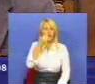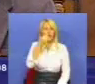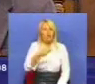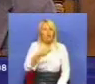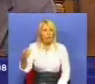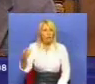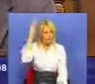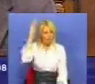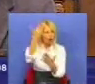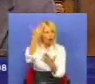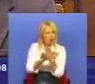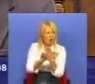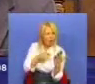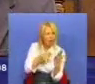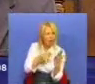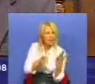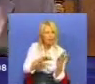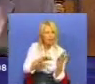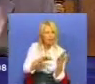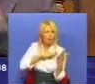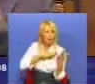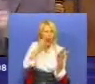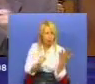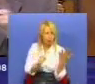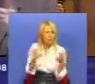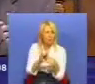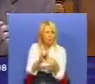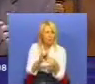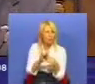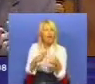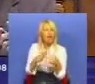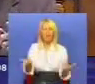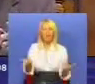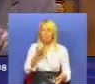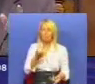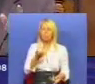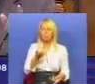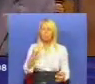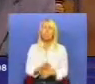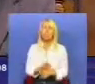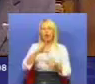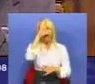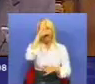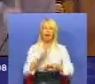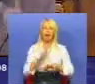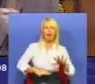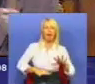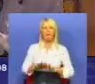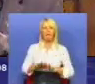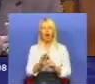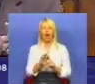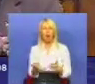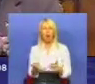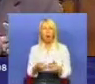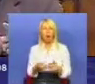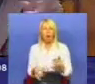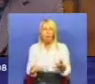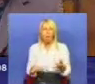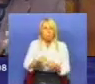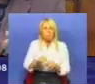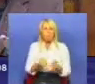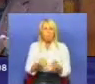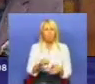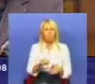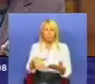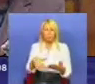Constitucional isto, Sr. Ministro. Eu percebo porque é que o Governo faz o truque de atribuir o imposto à empresa pública, apesar